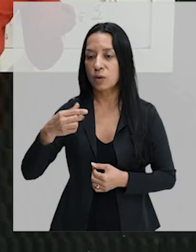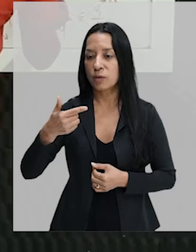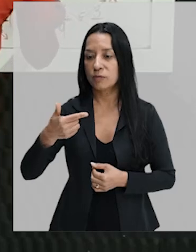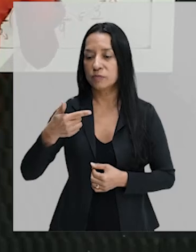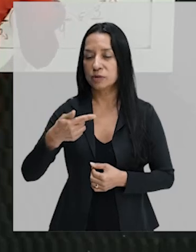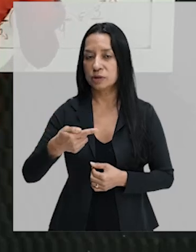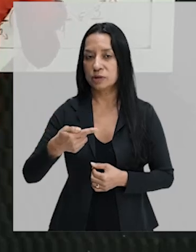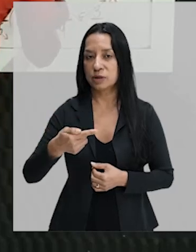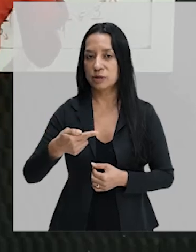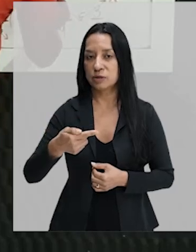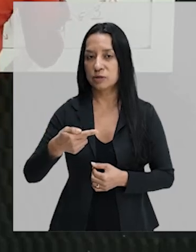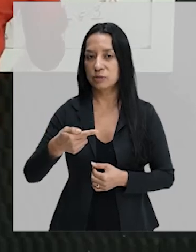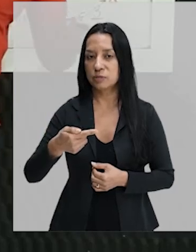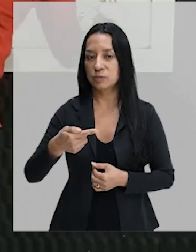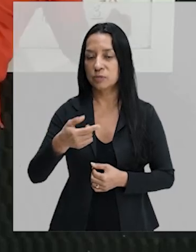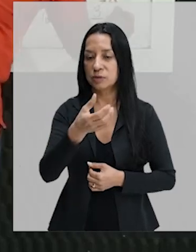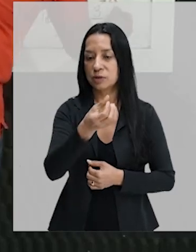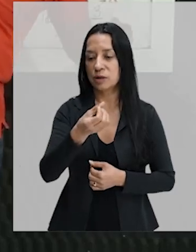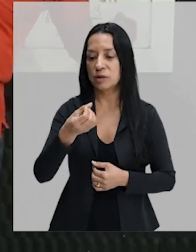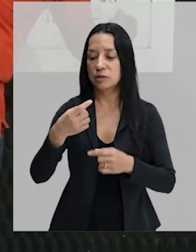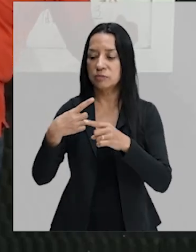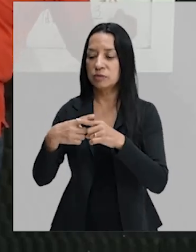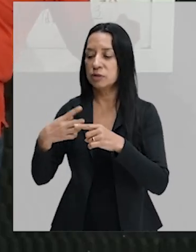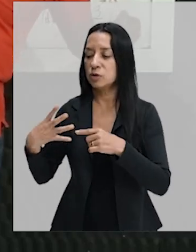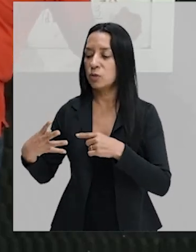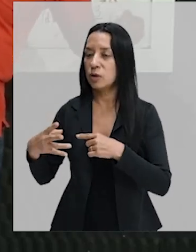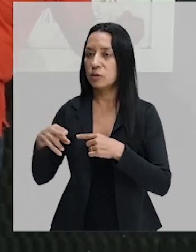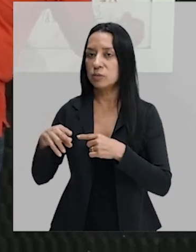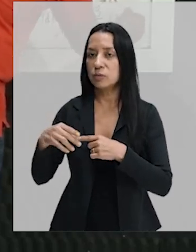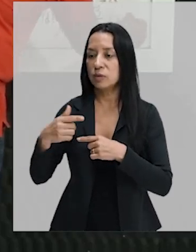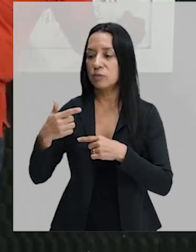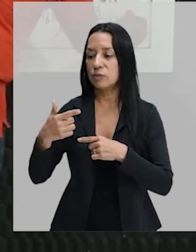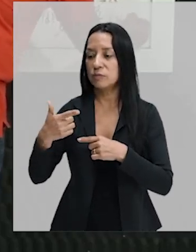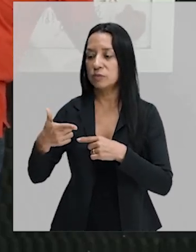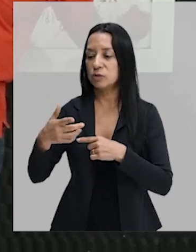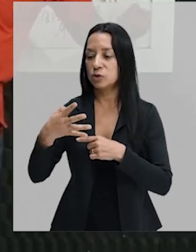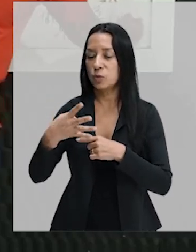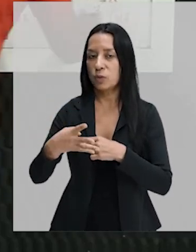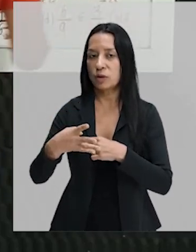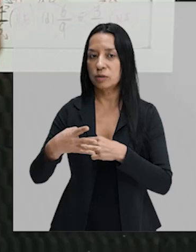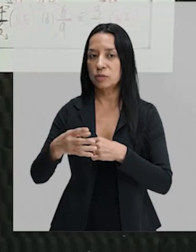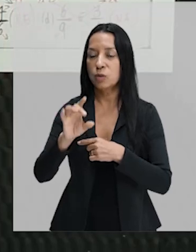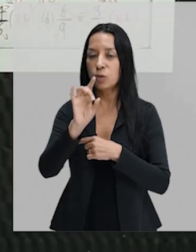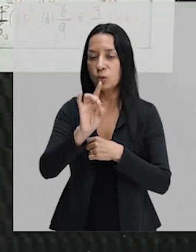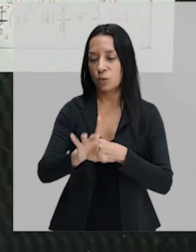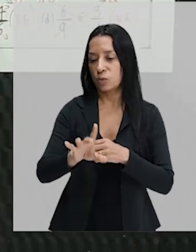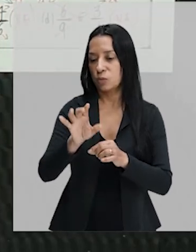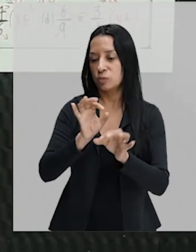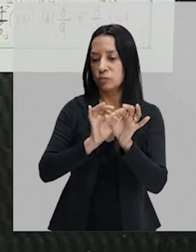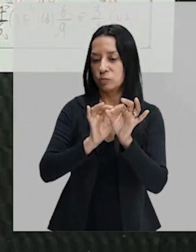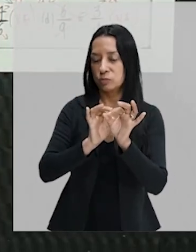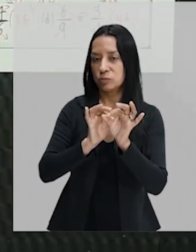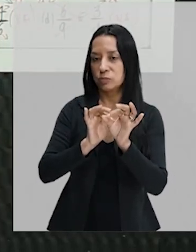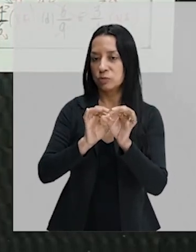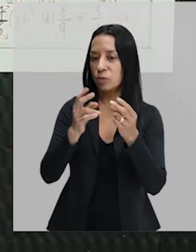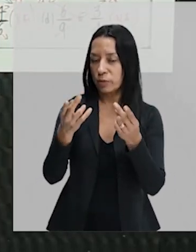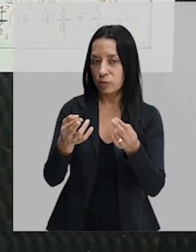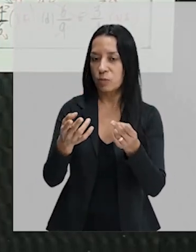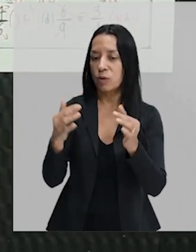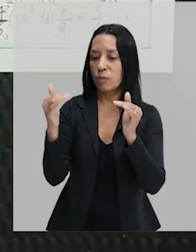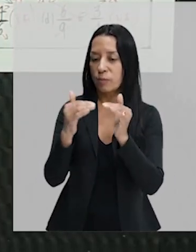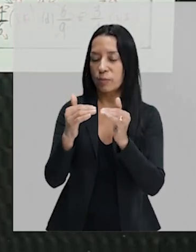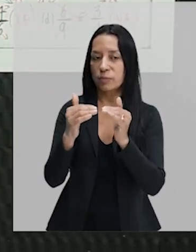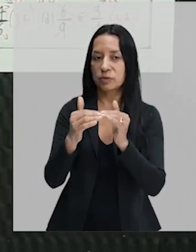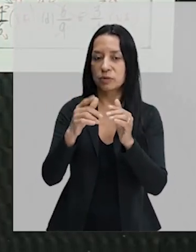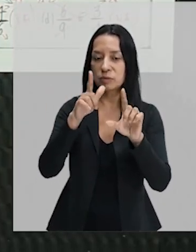dar 24. Então, esse aqui também não forma uma proporção. Então, a única que forma aqui, que formaria uma proporção,